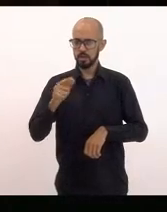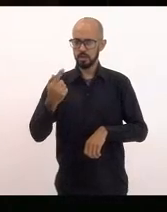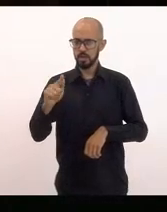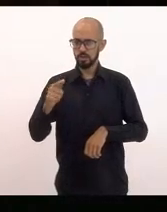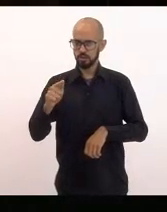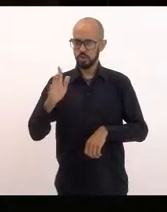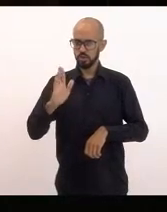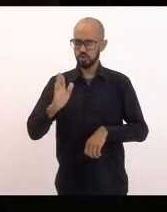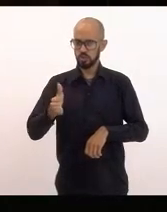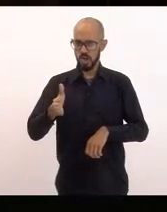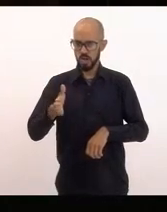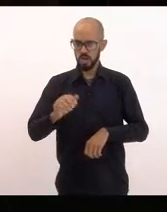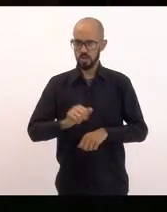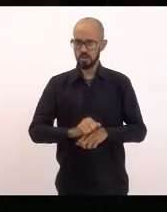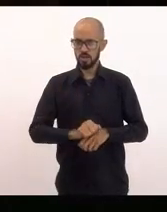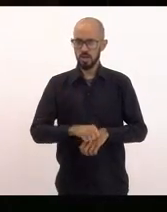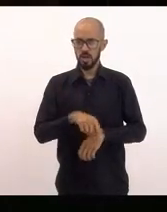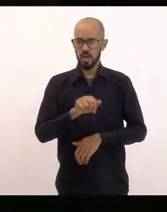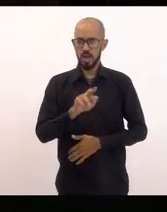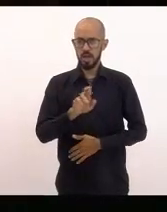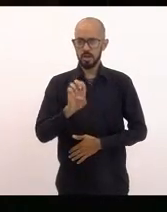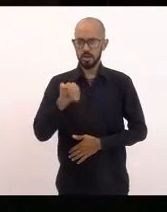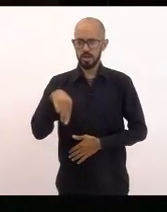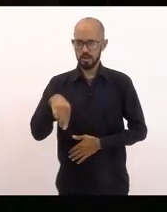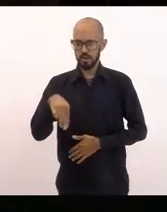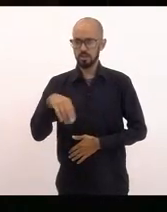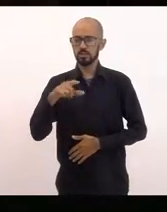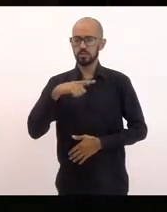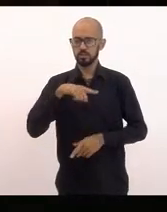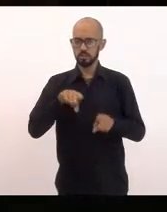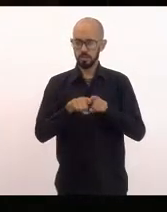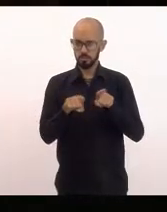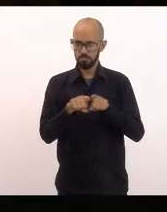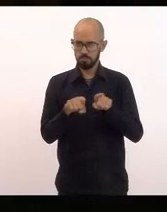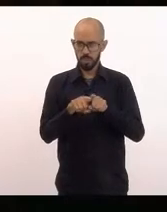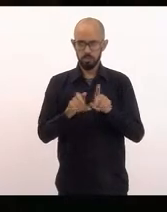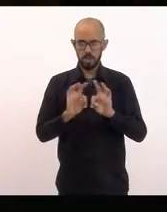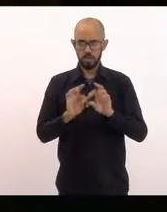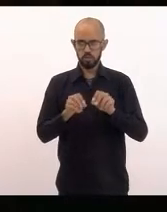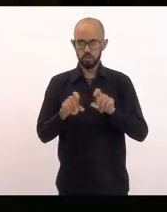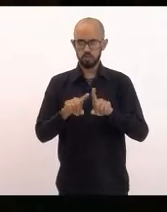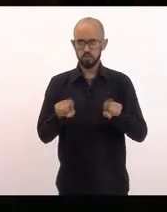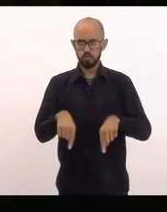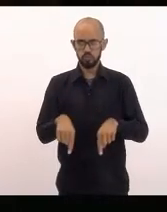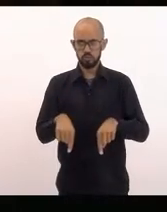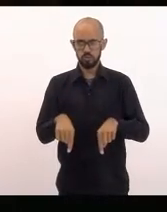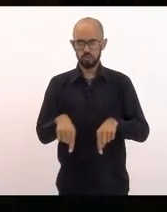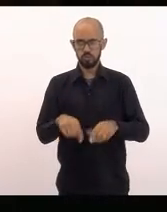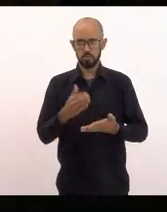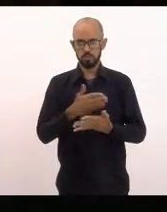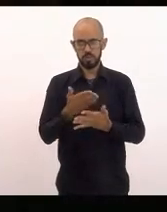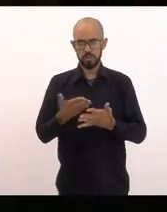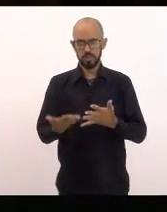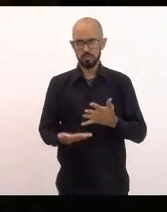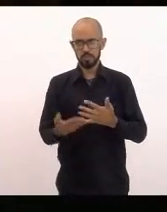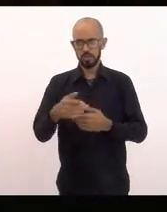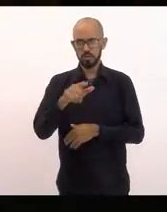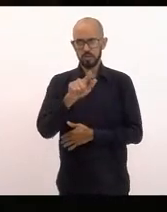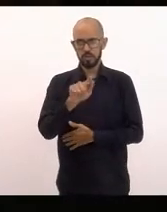da segurança. A GRAM está garantida para todos os servidores. E o parcelamento da Gretchen